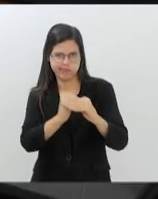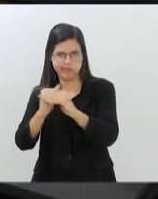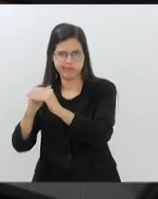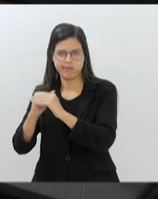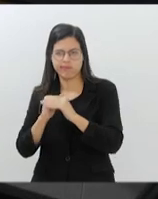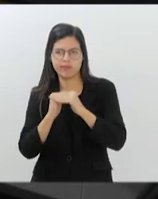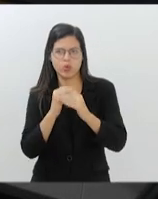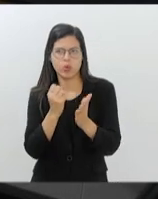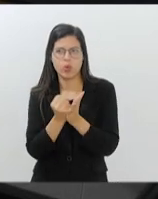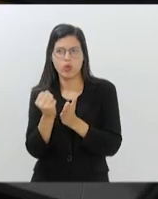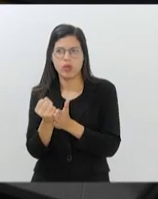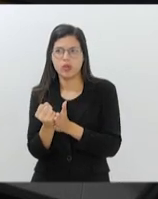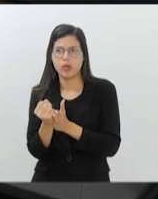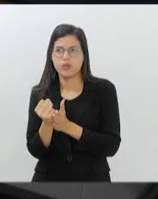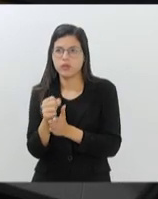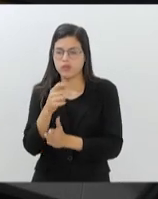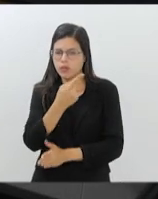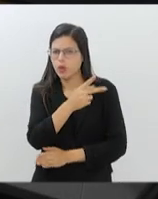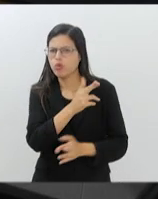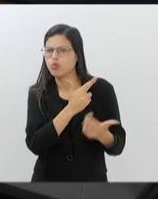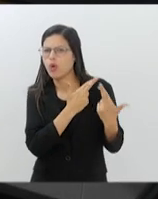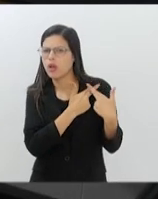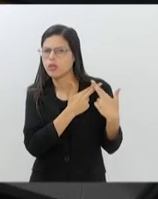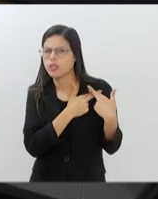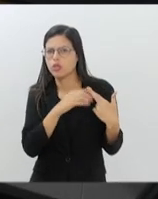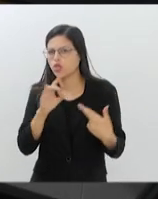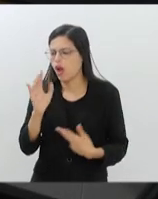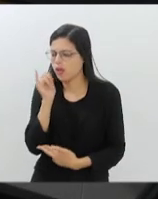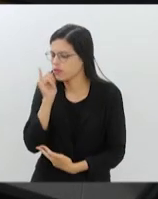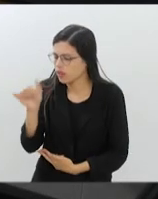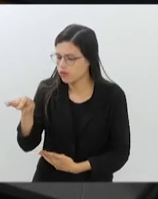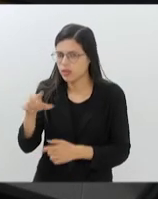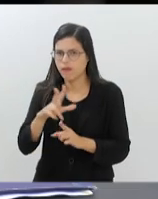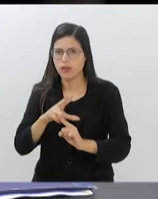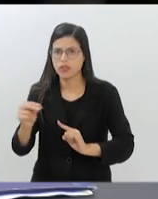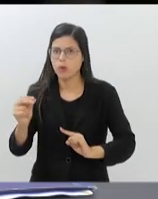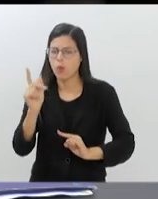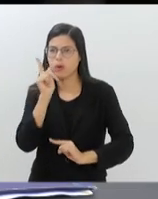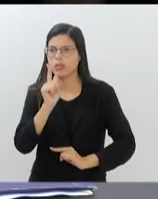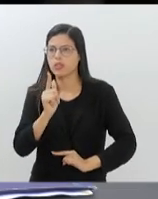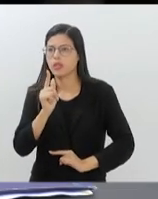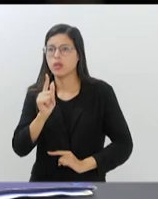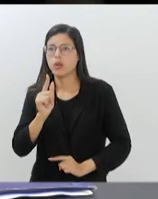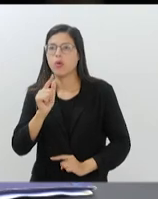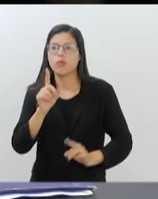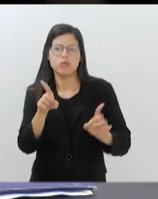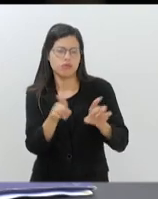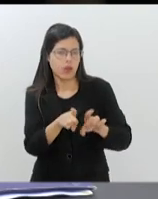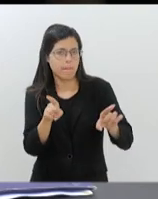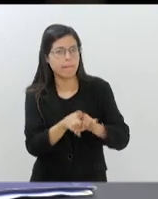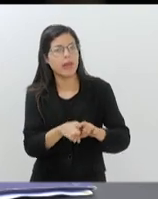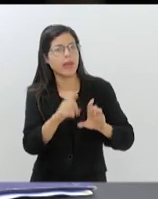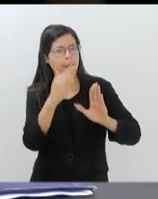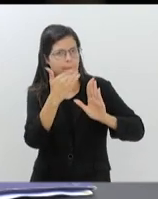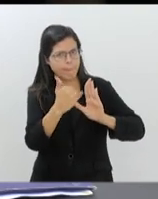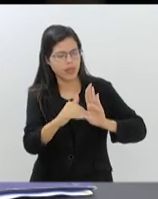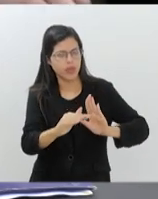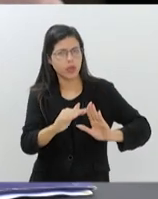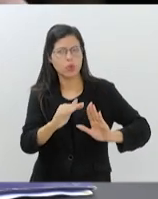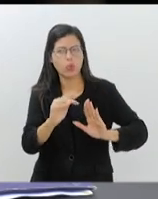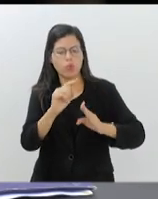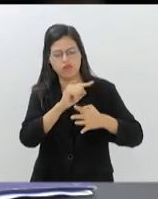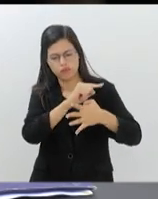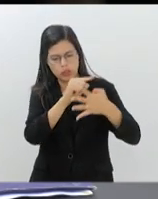também é só informar Ó você venceu ou tem algum relatório dizendo por venceu elas também recebem formalmente por e-mail formando olha entre as